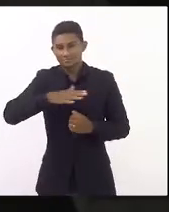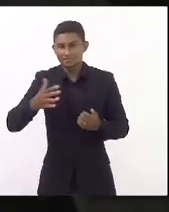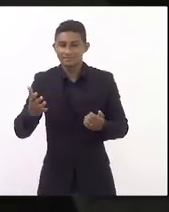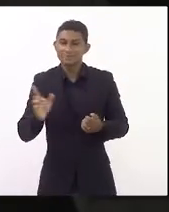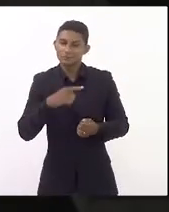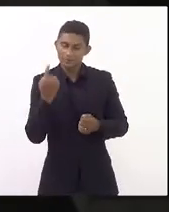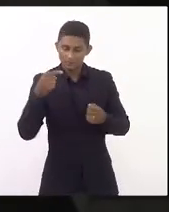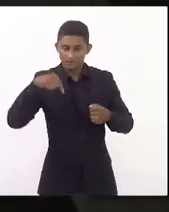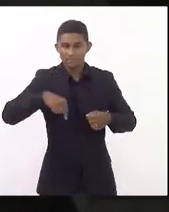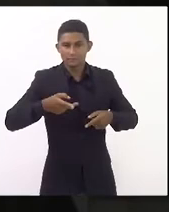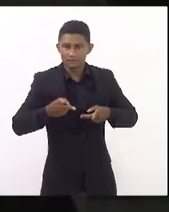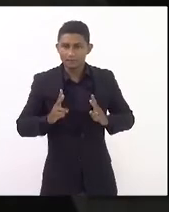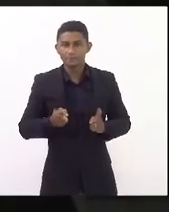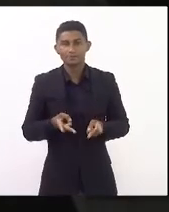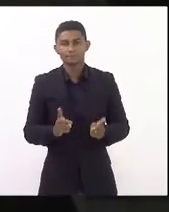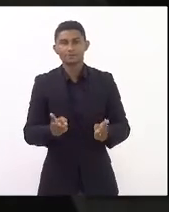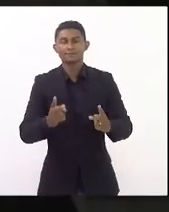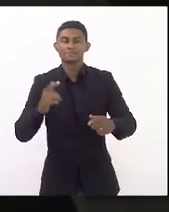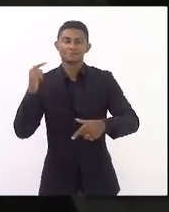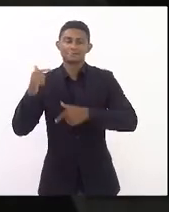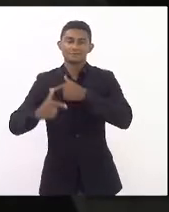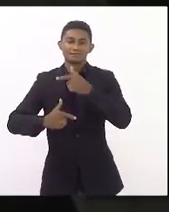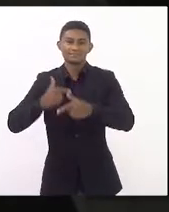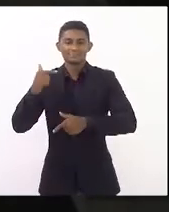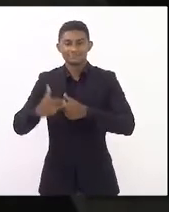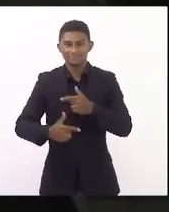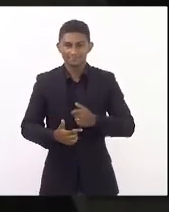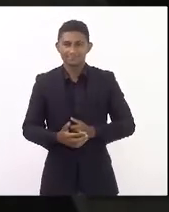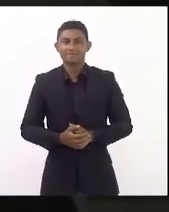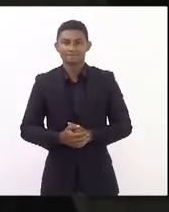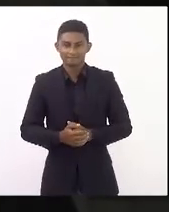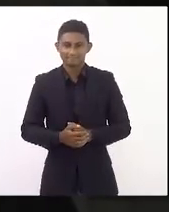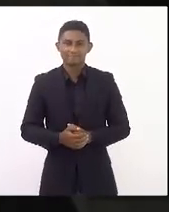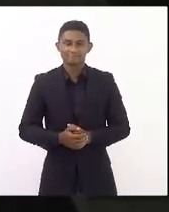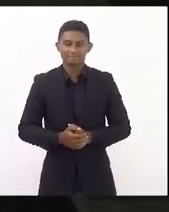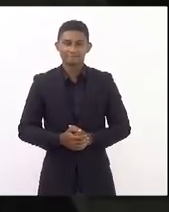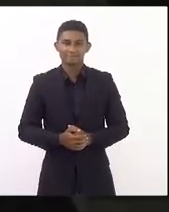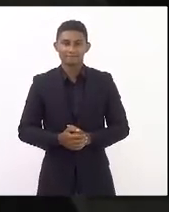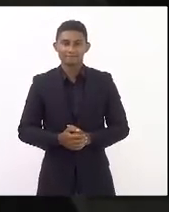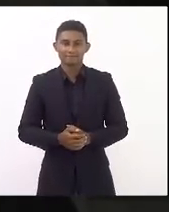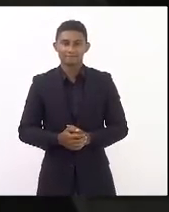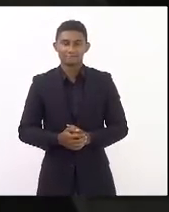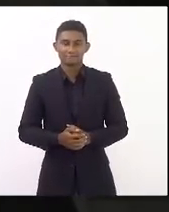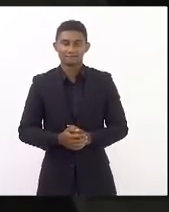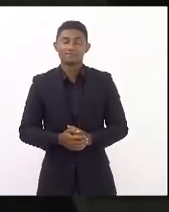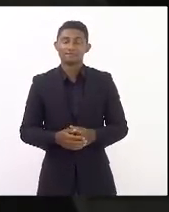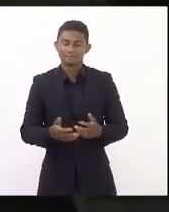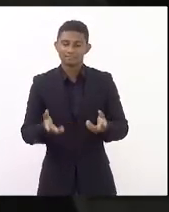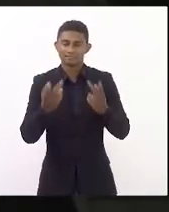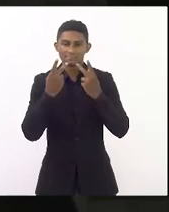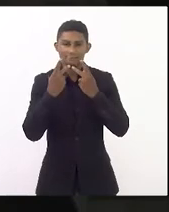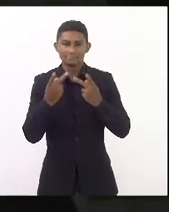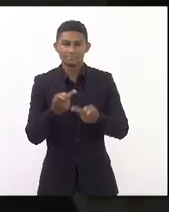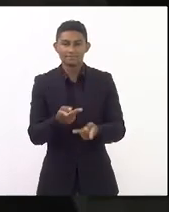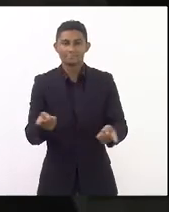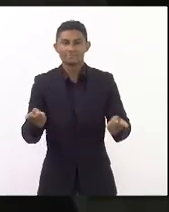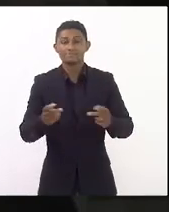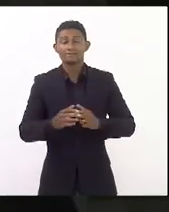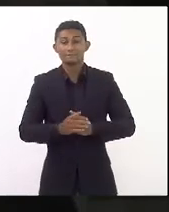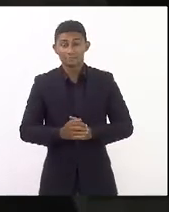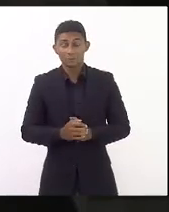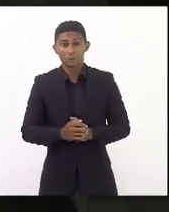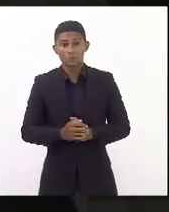continuou aqui trabalhando e honrando o seu mandato. Dito isso, senhora presidente,